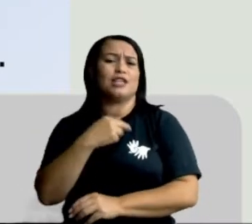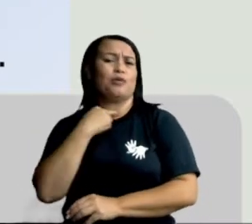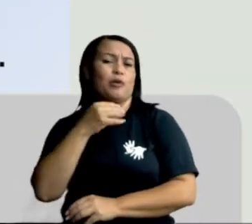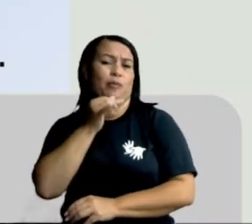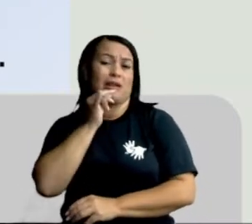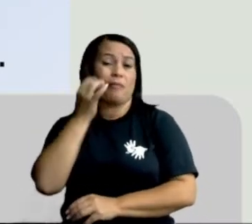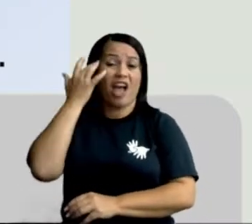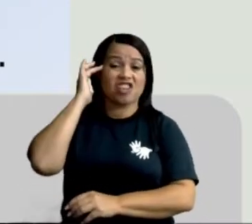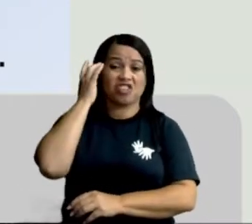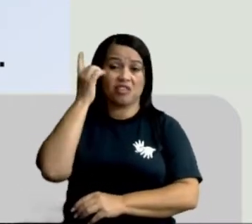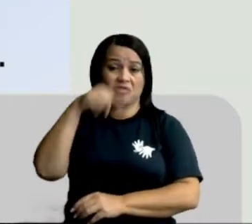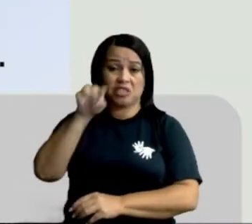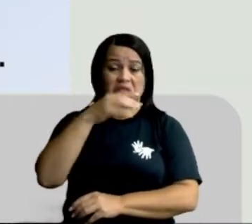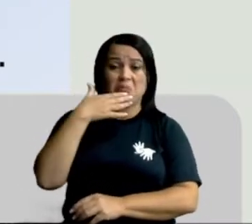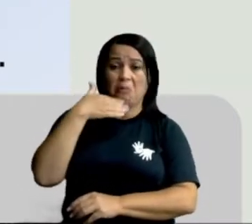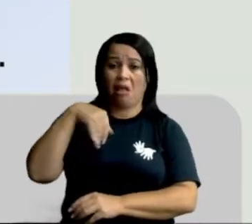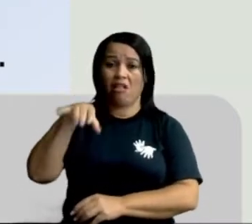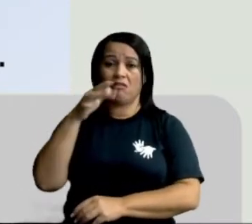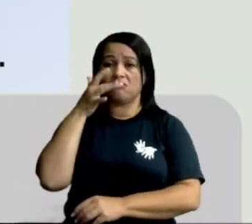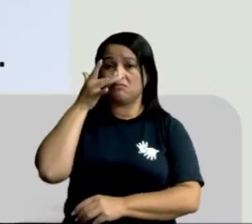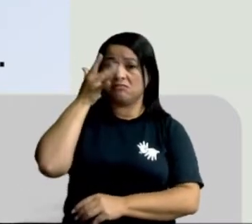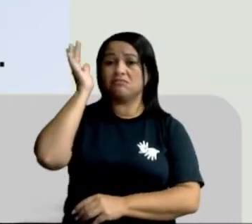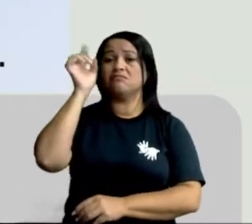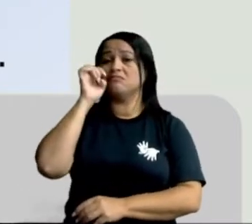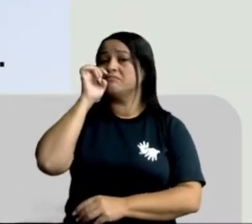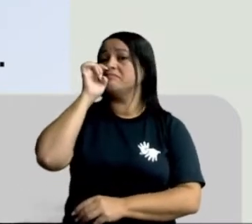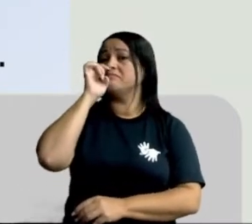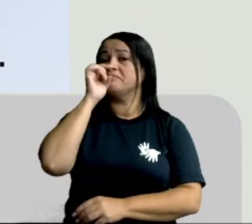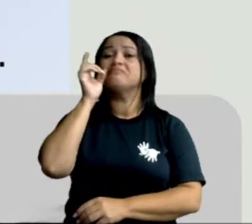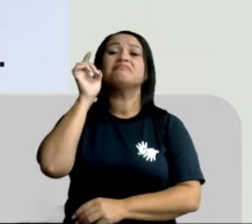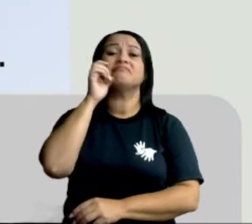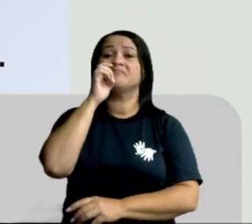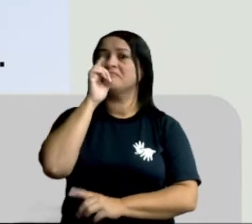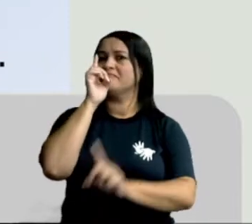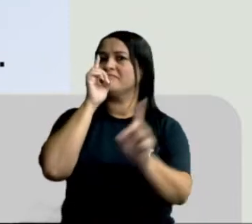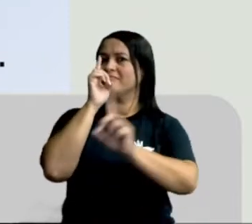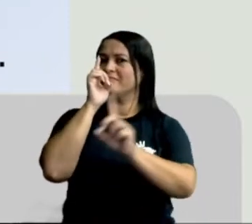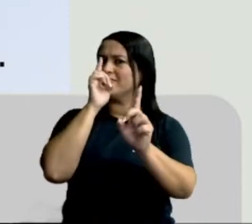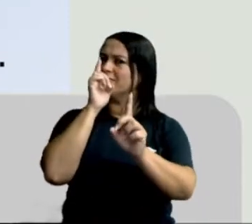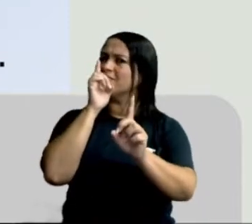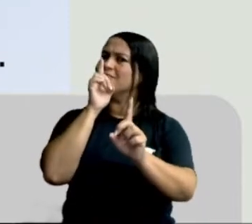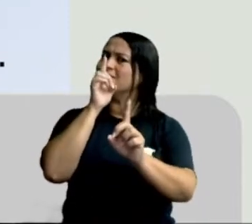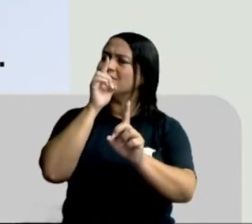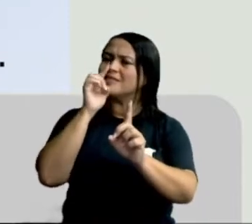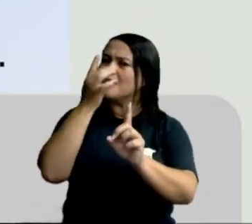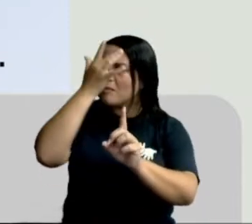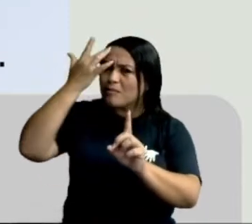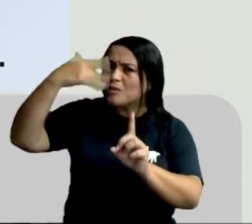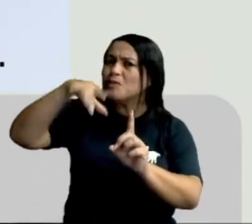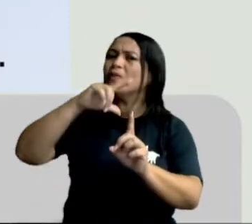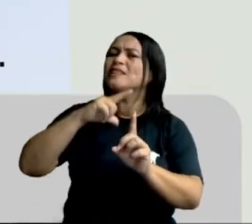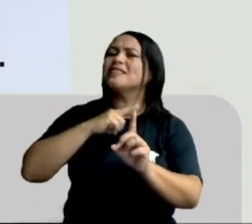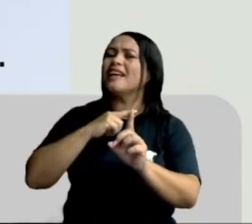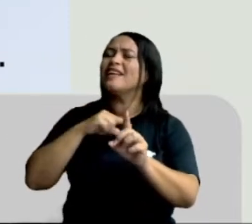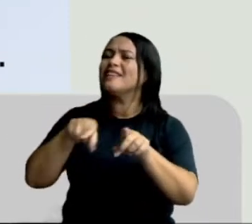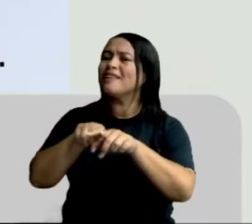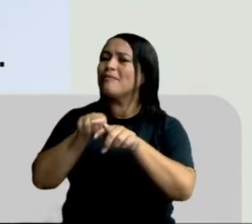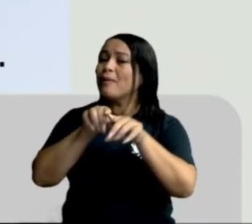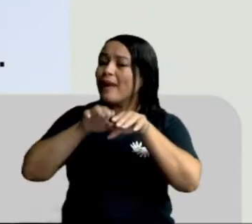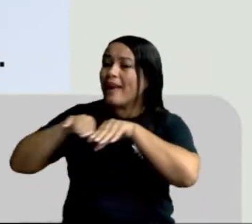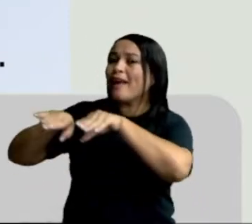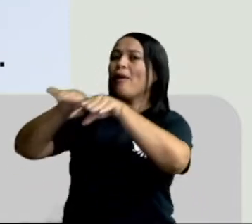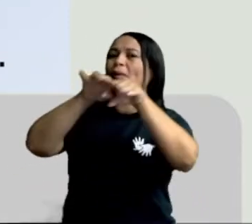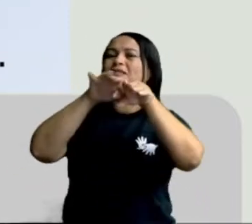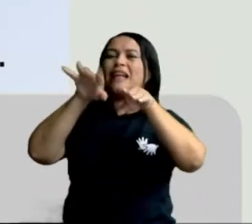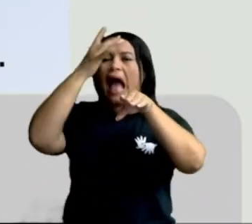que ninguém, pois todos têm as suas qualidades. Então, não se considere melhor do que o outro. Tá certo?